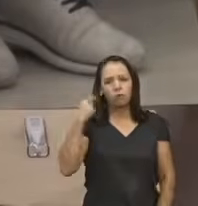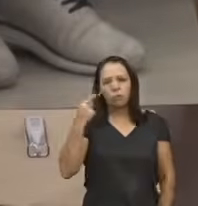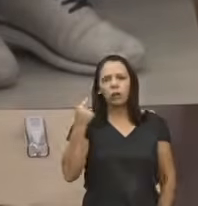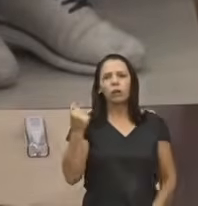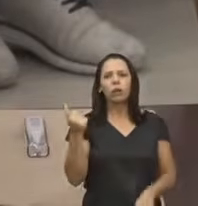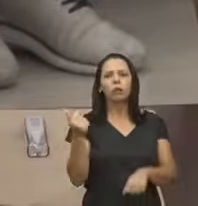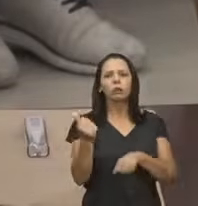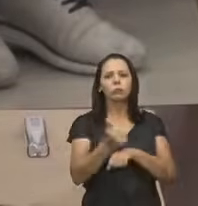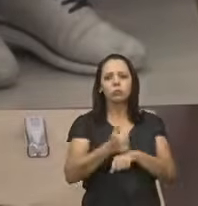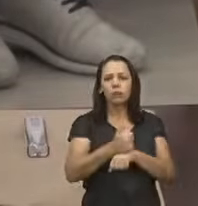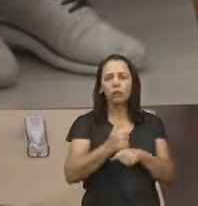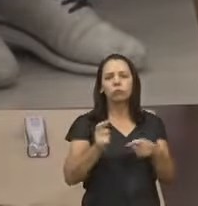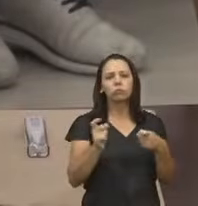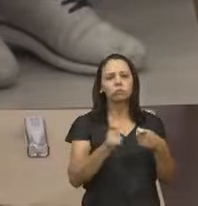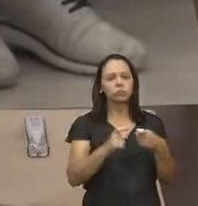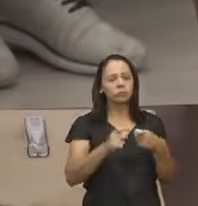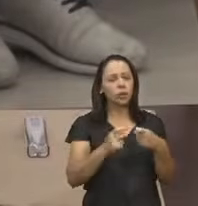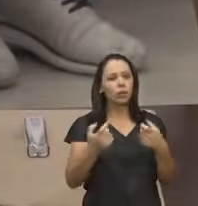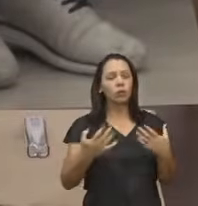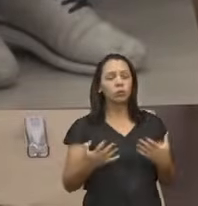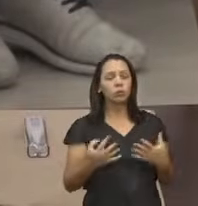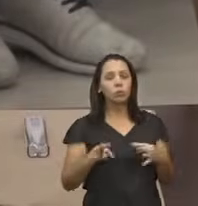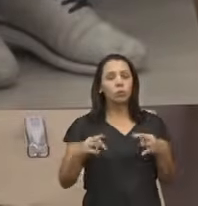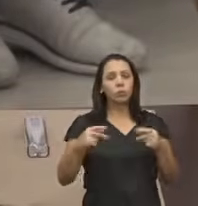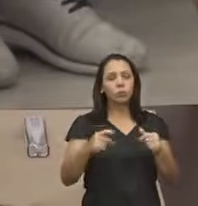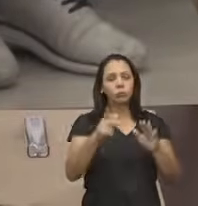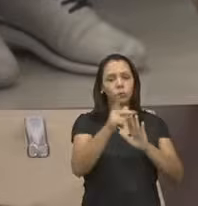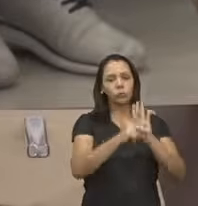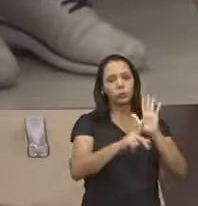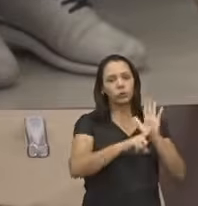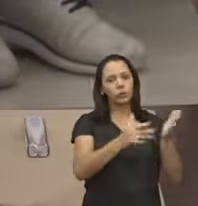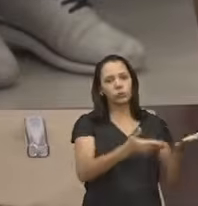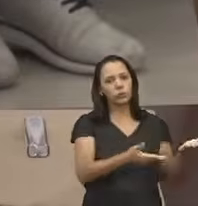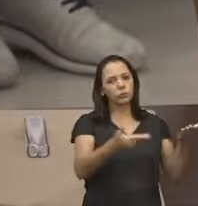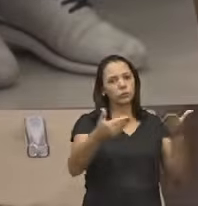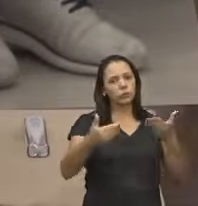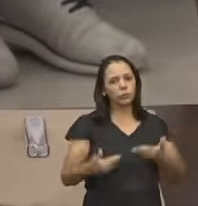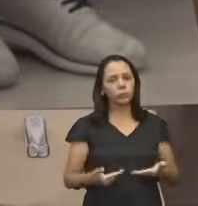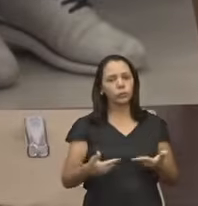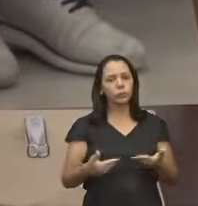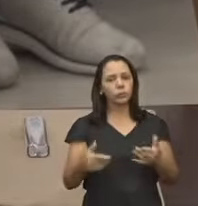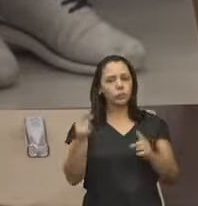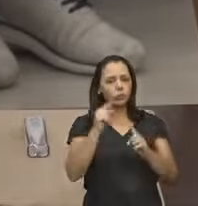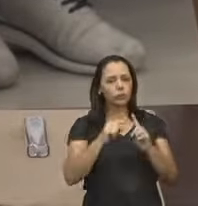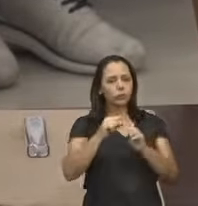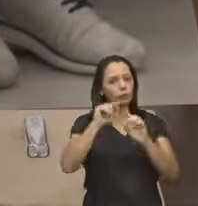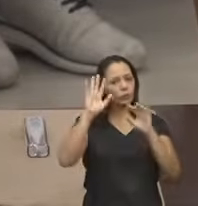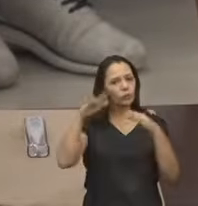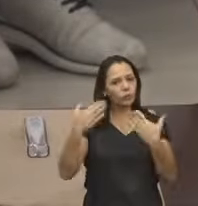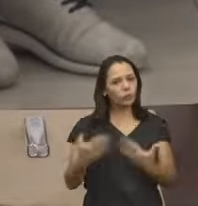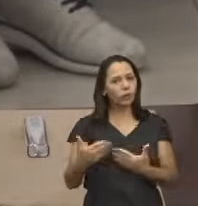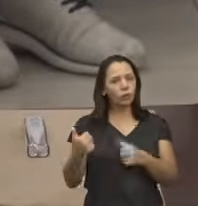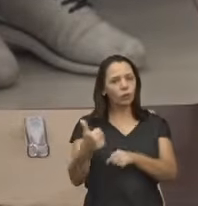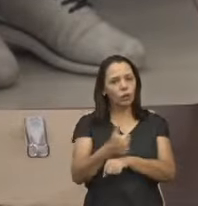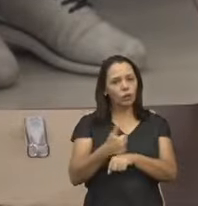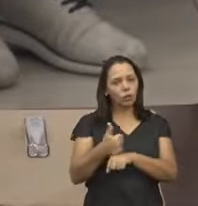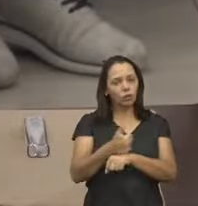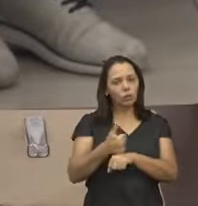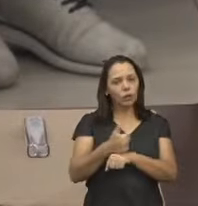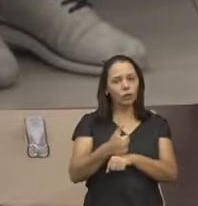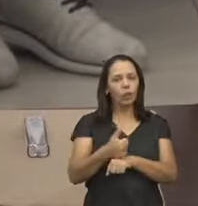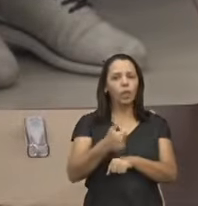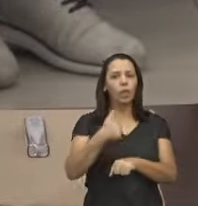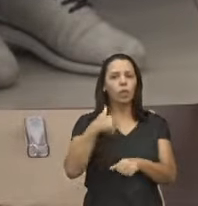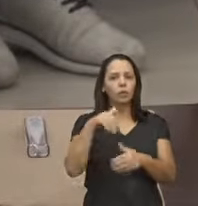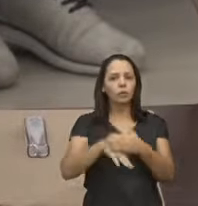que forem encaminhados nessa casa aqui e que tiverem por finalidade homenagear um profissional, eu